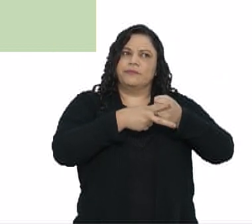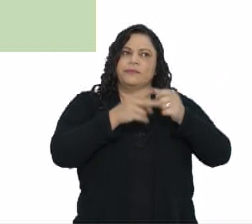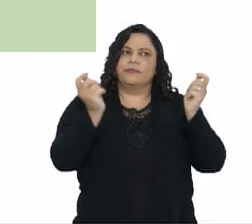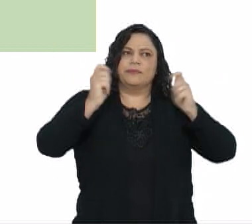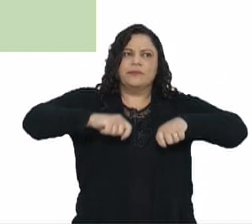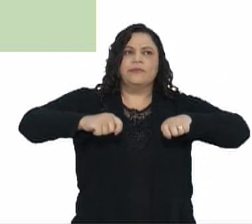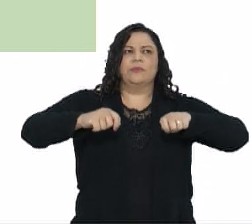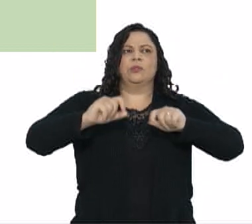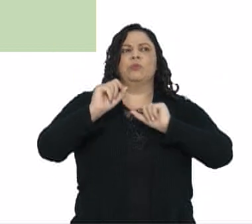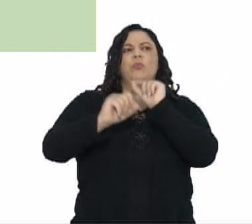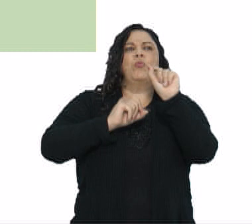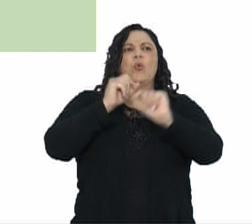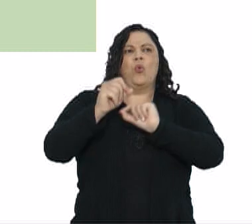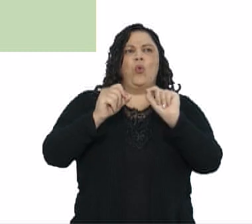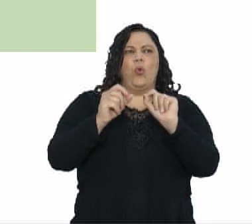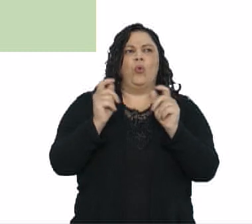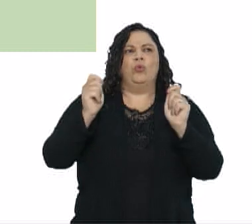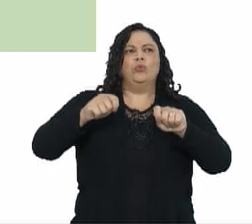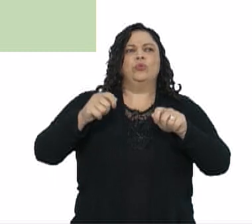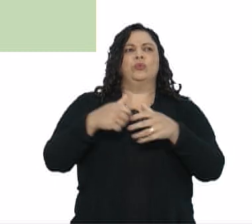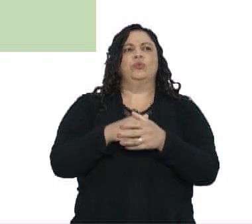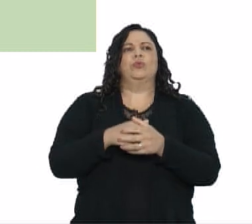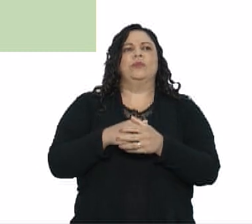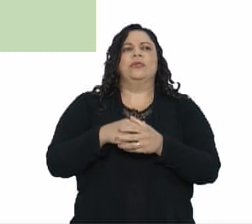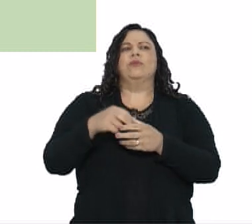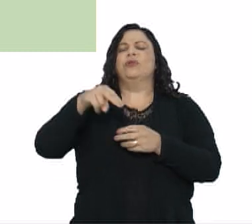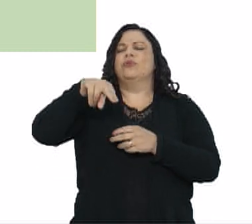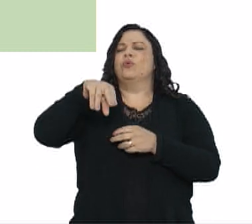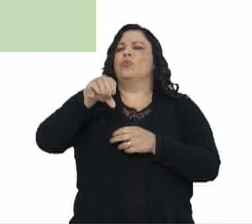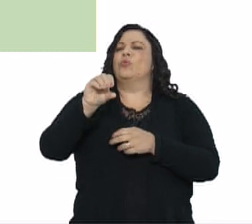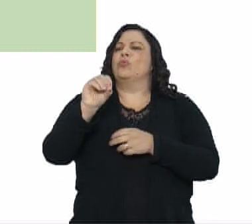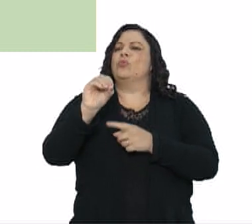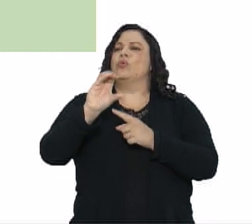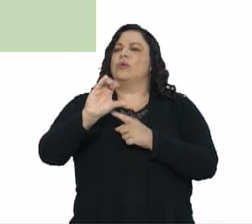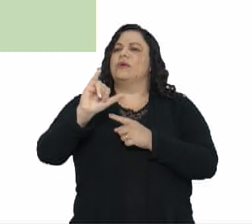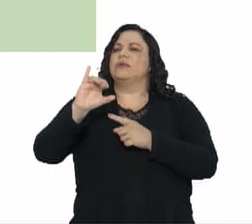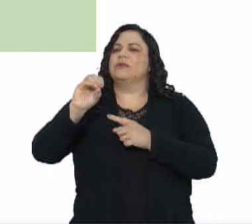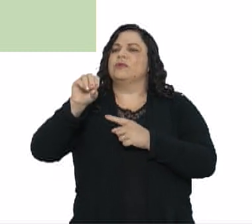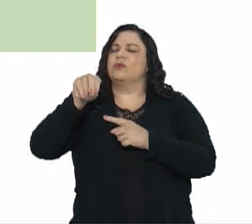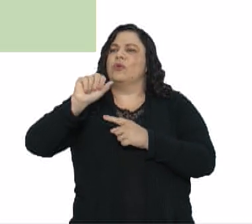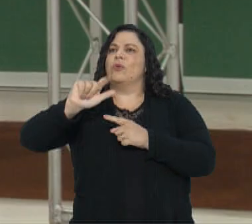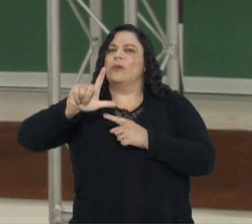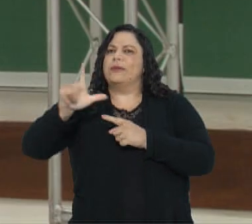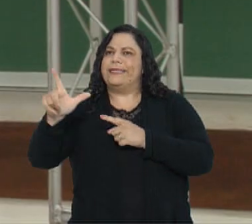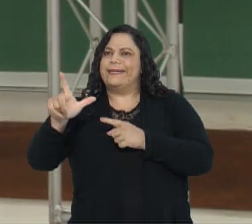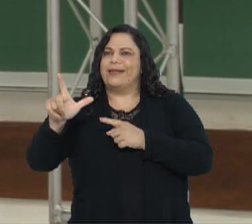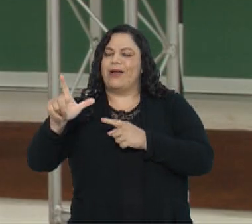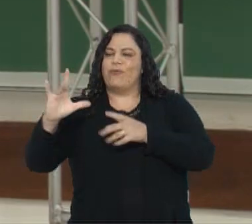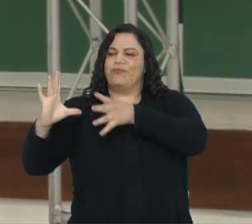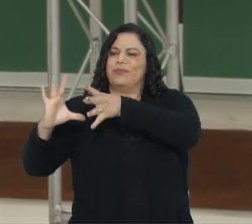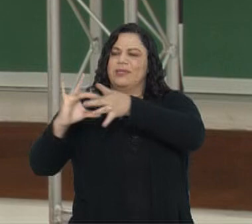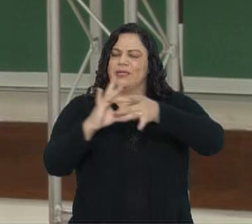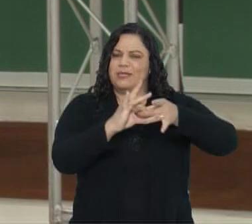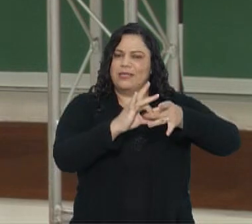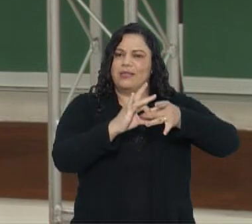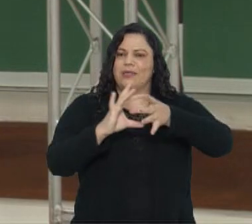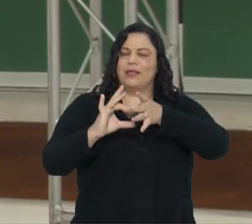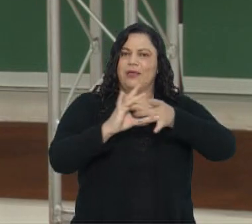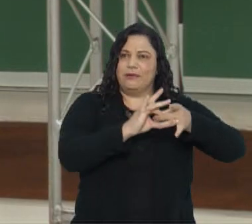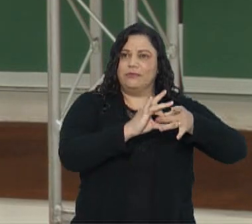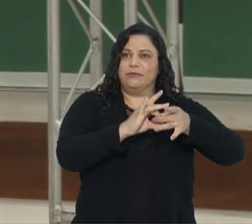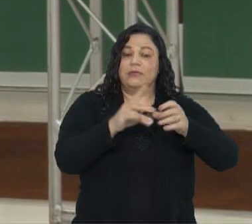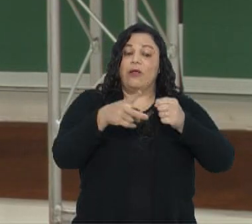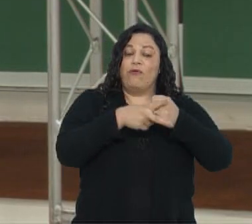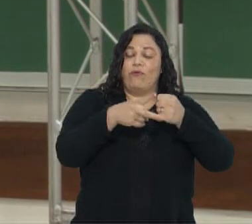é nocional, ou seja, que demonstra uma ação ou uma locução verbal. É o verbo de ação propriamente dito, ele